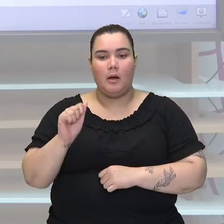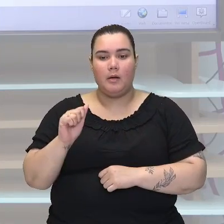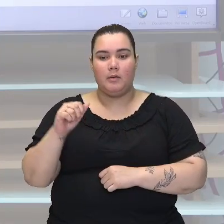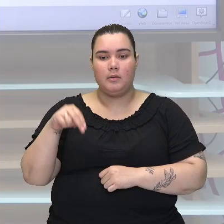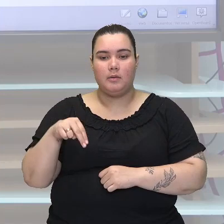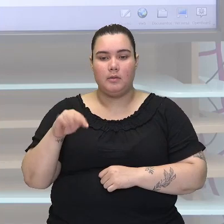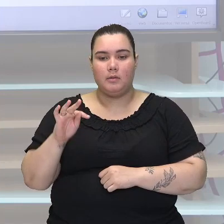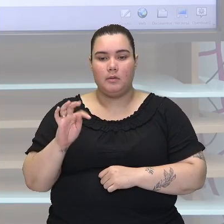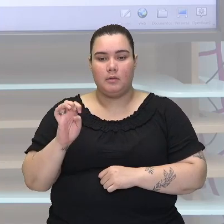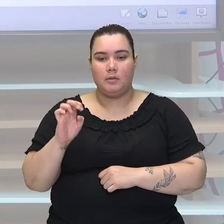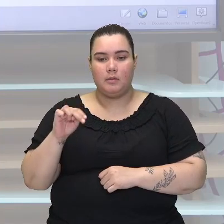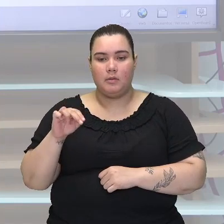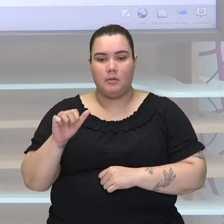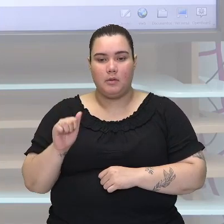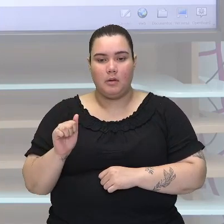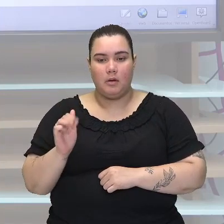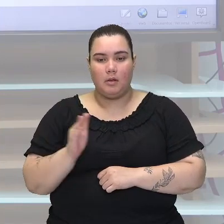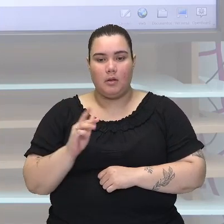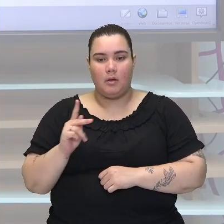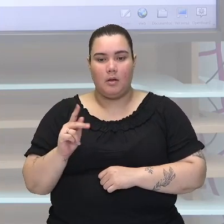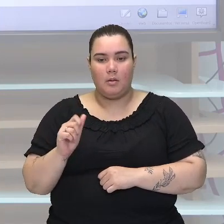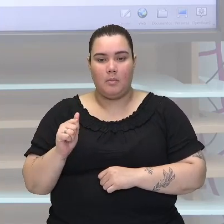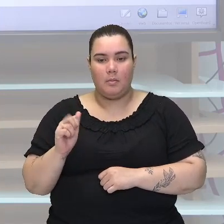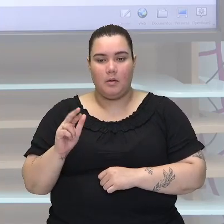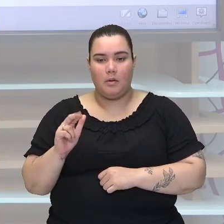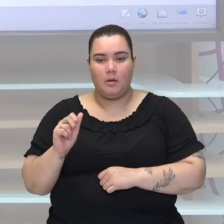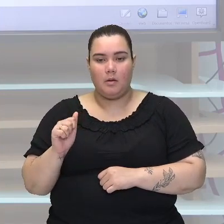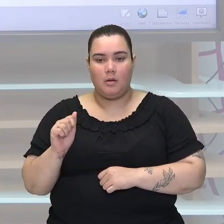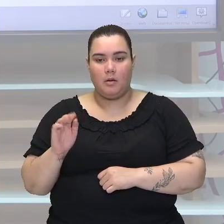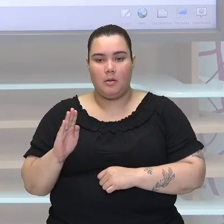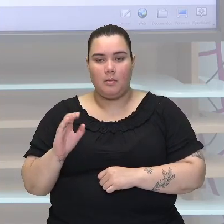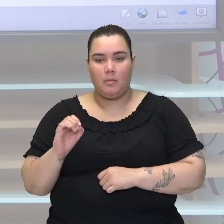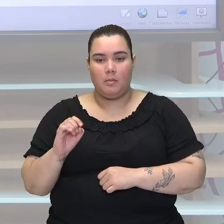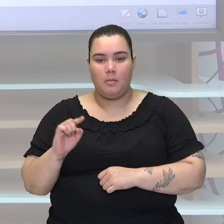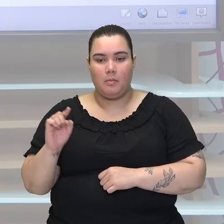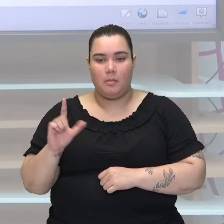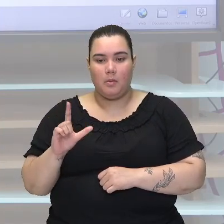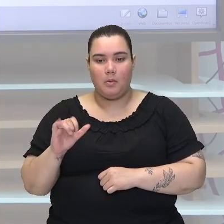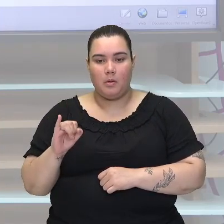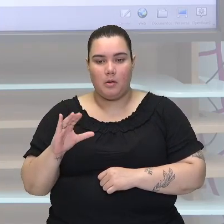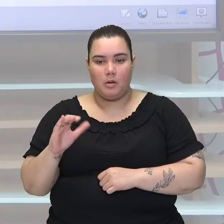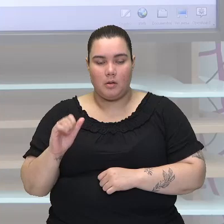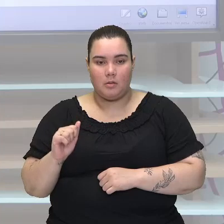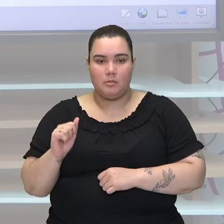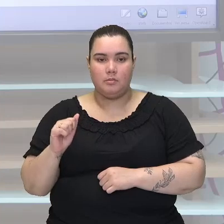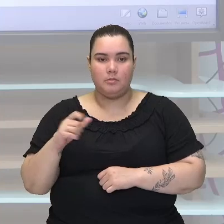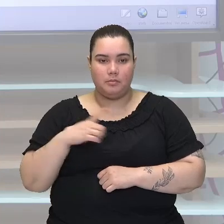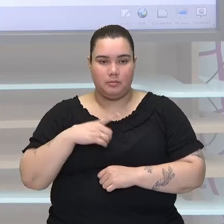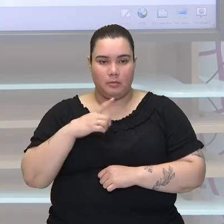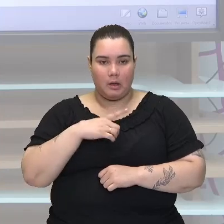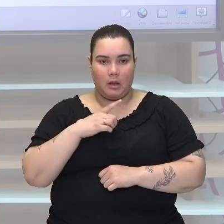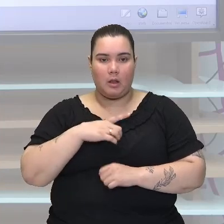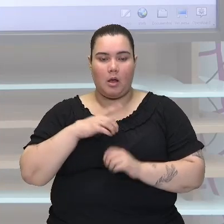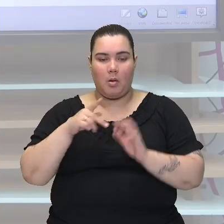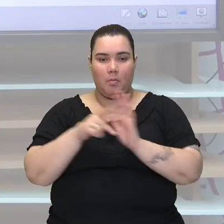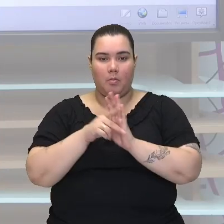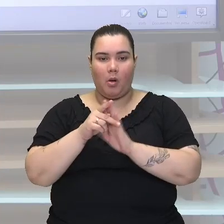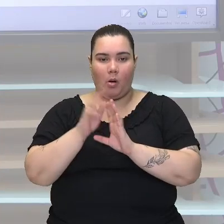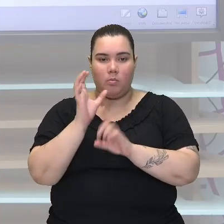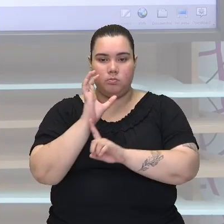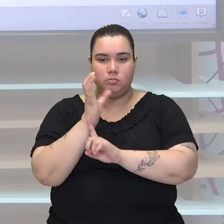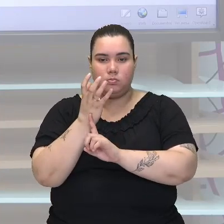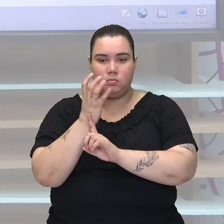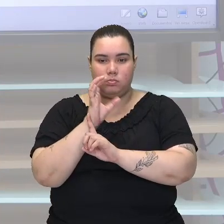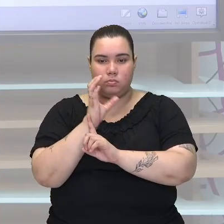Vejam que ali existe, né, uma concavidade. Se a gente desenhasse ali uma linha naquela antena